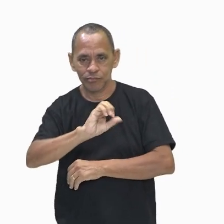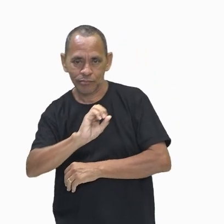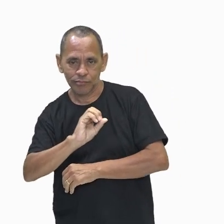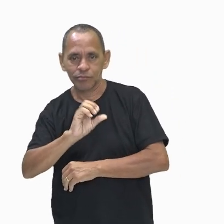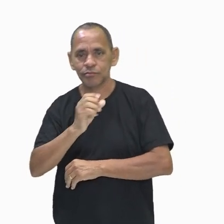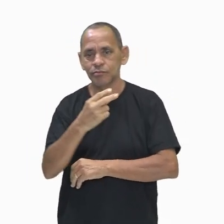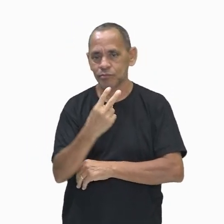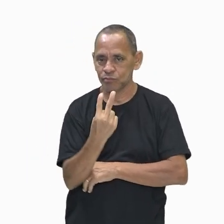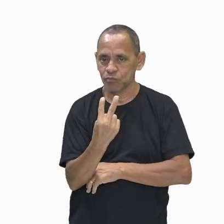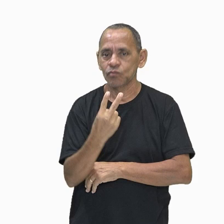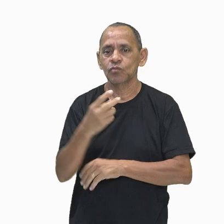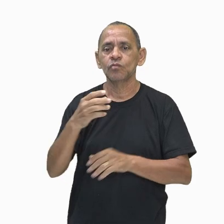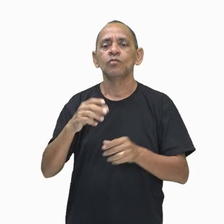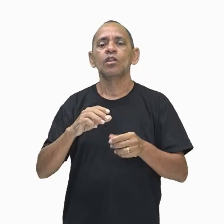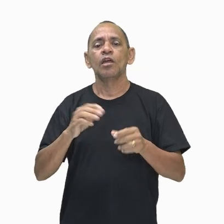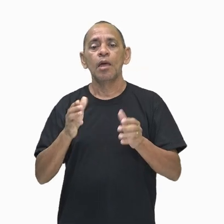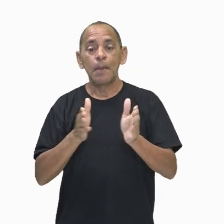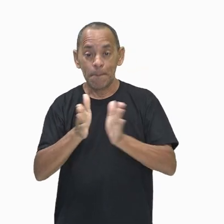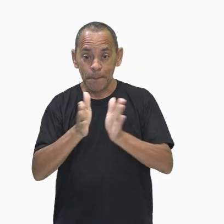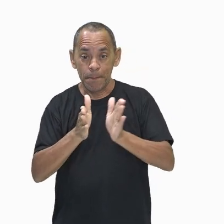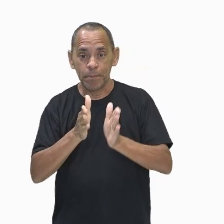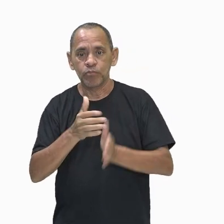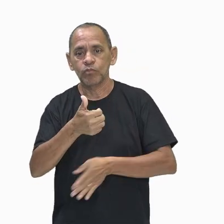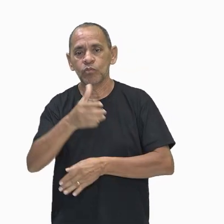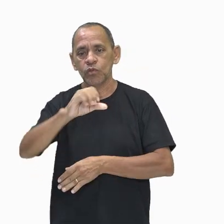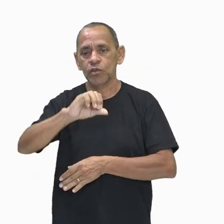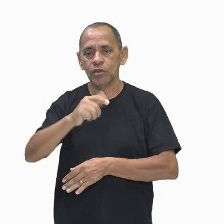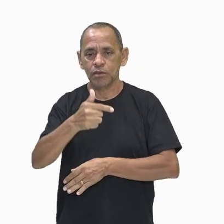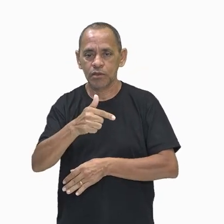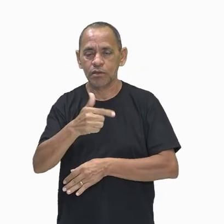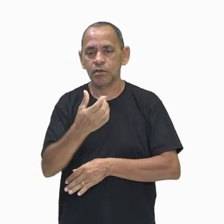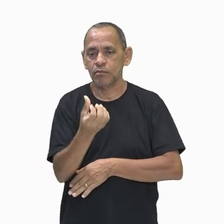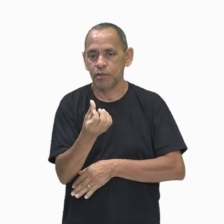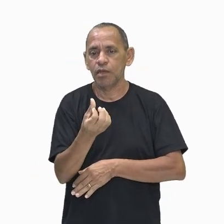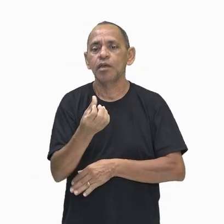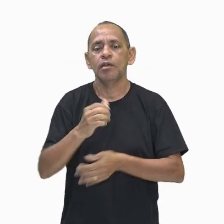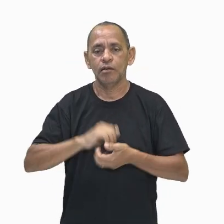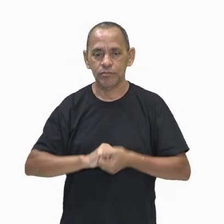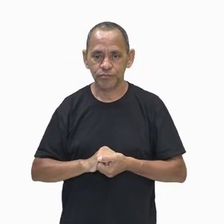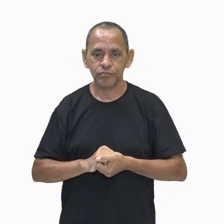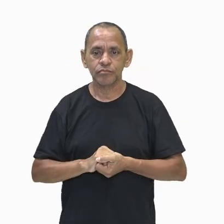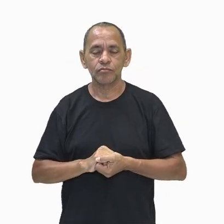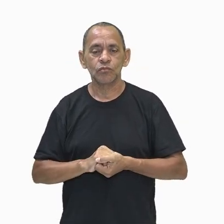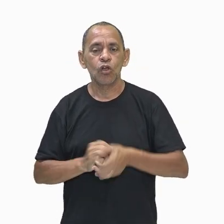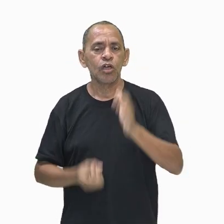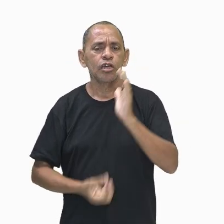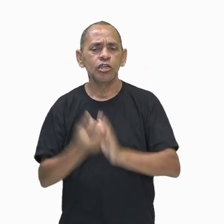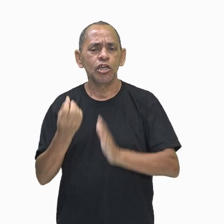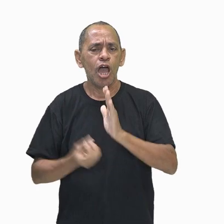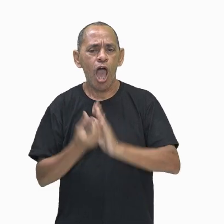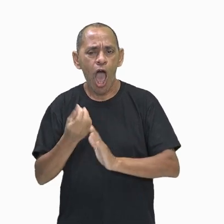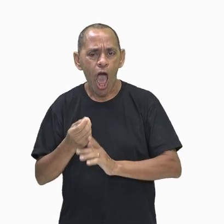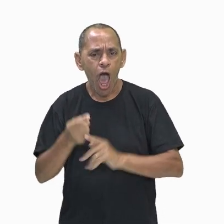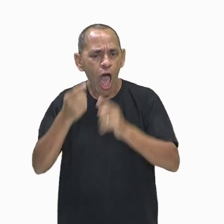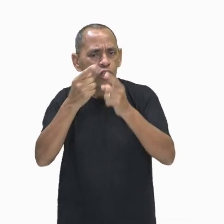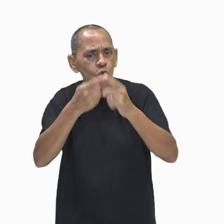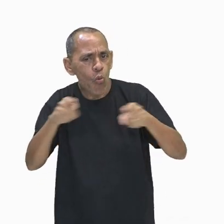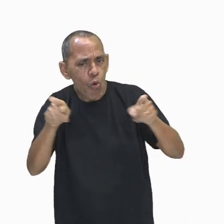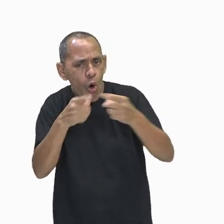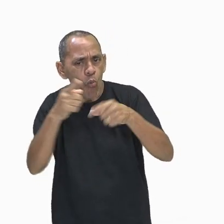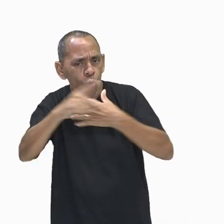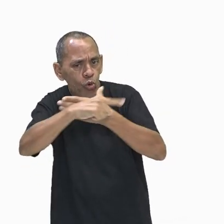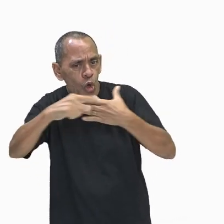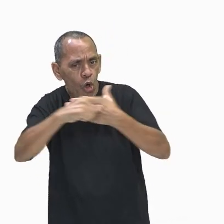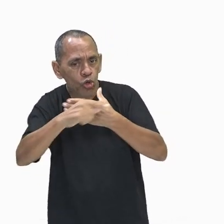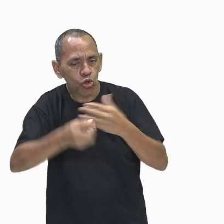1976, certo? O movimento surgiu entre músicos jovens da classe média carioca, que se reuniam com o